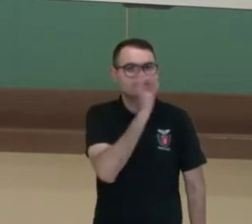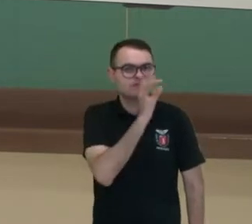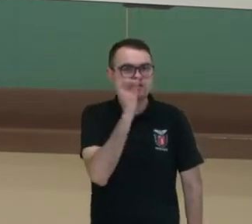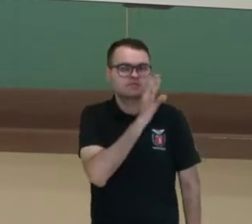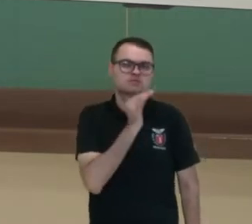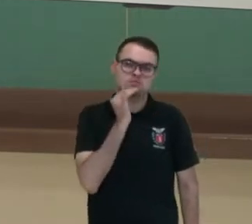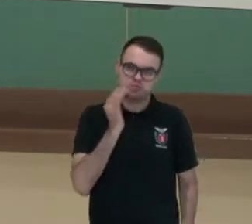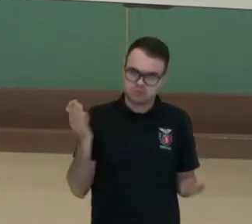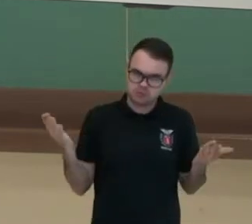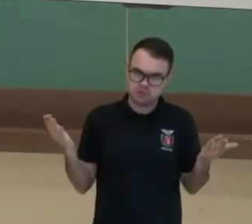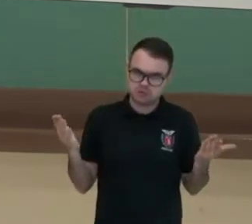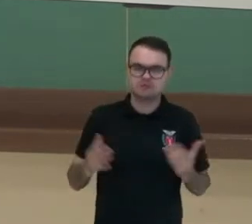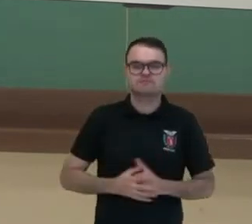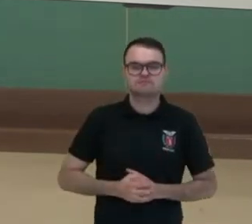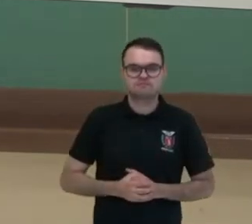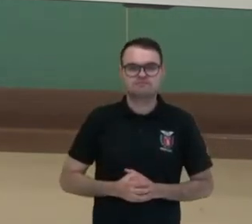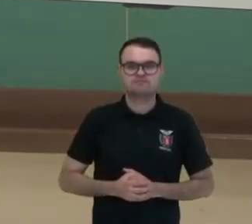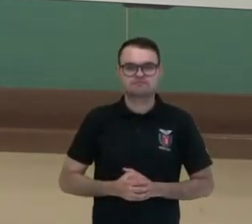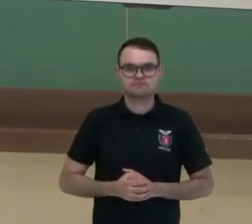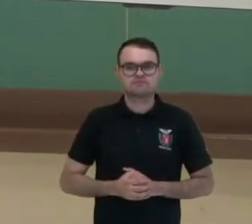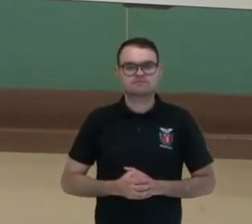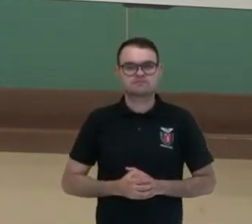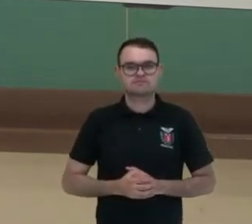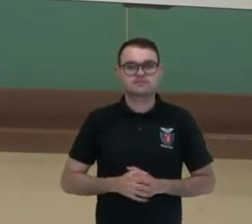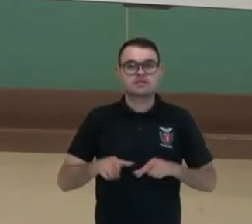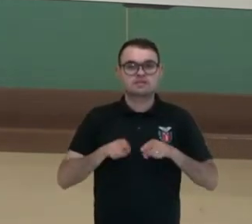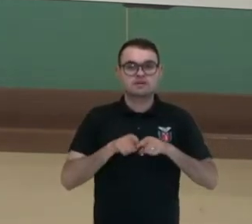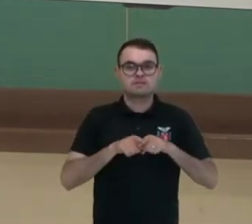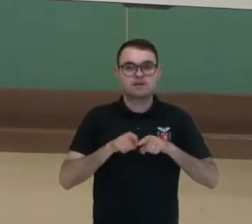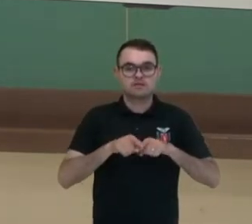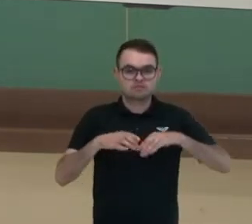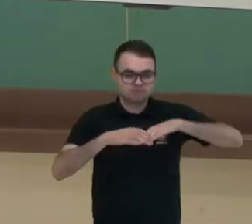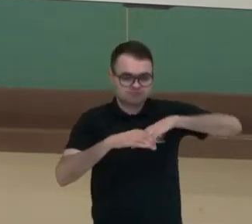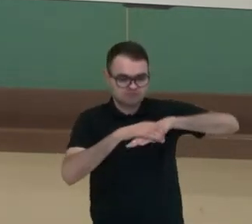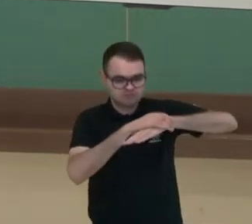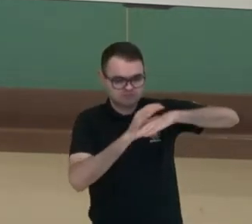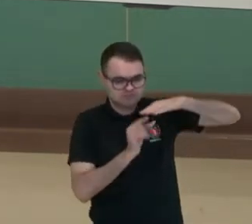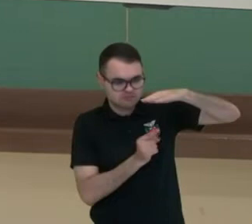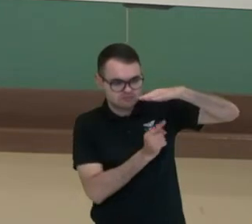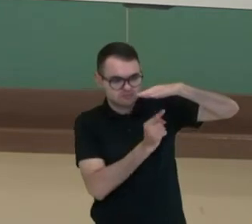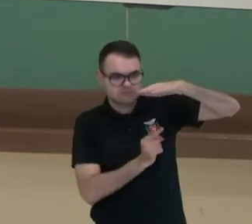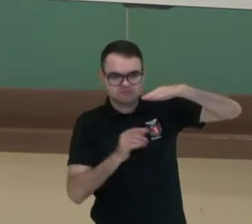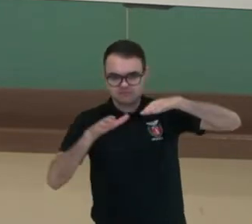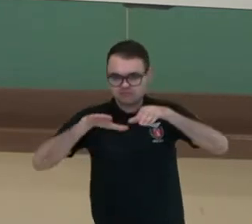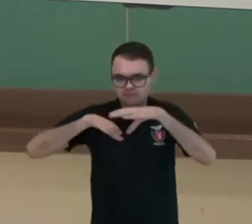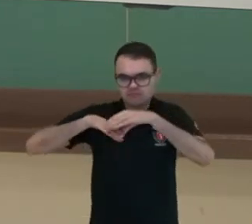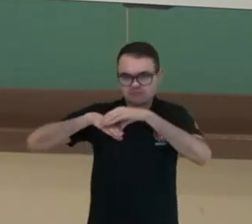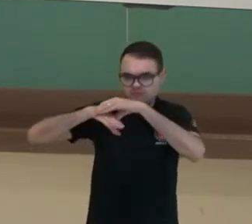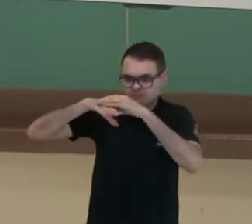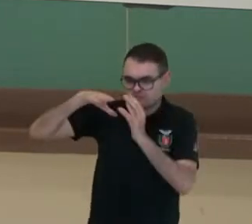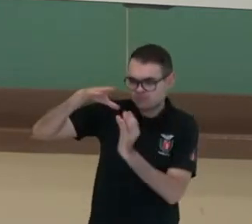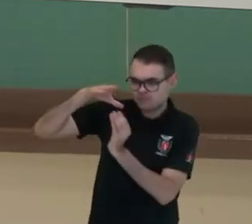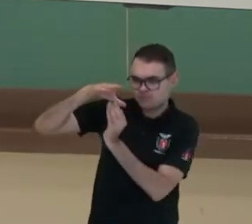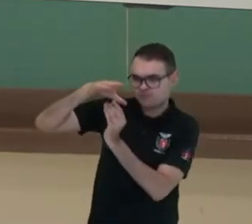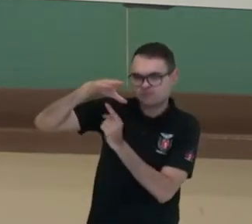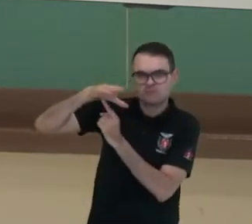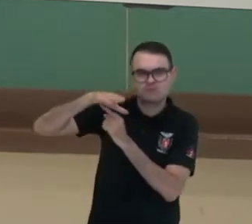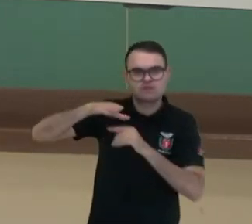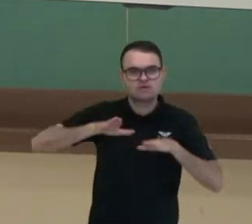por exemplo, com os tamancos, que são característicos daquela dança espanhola, hispânica,